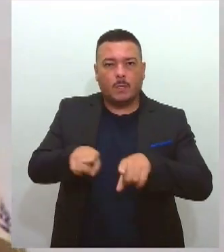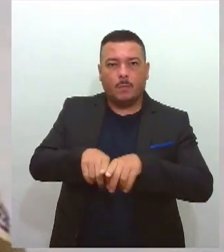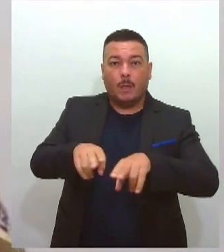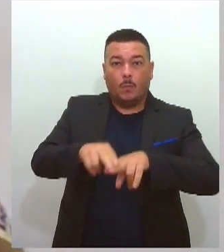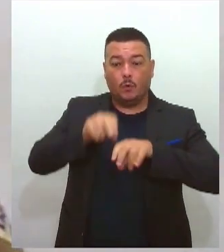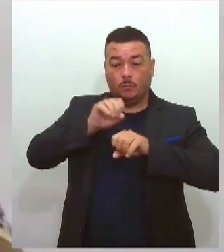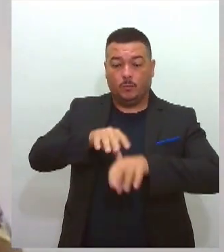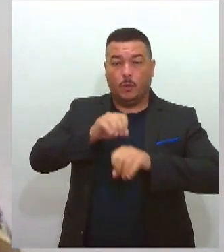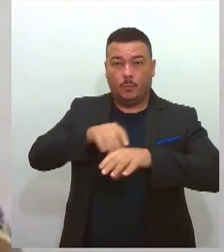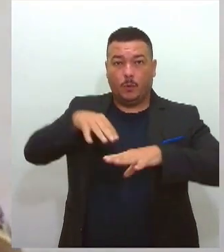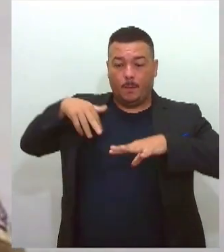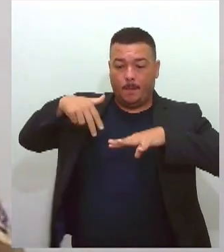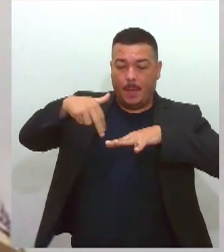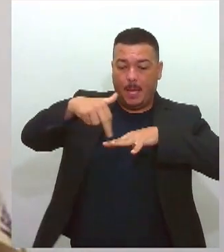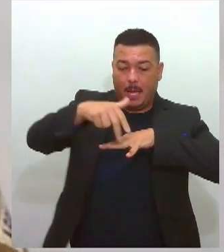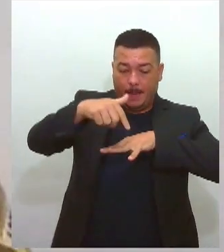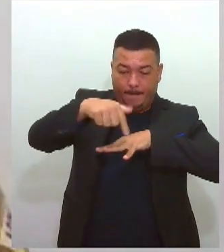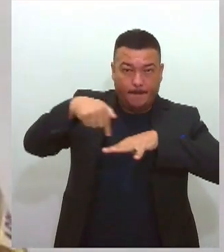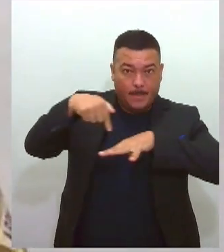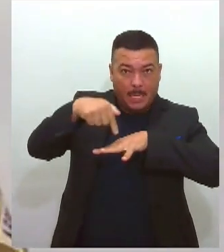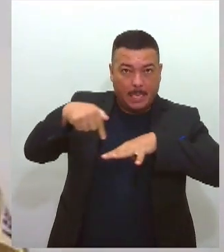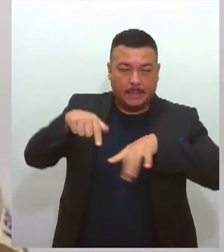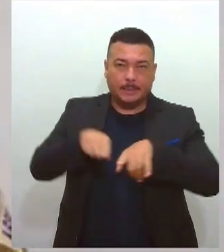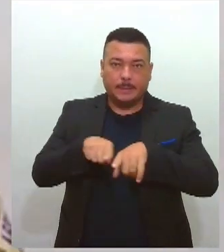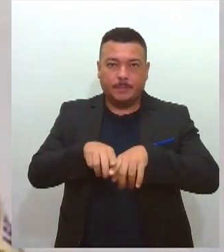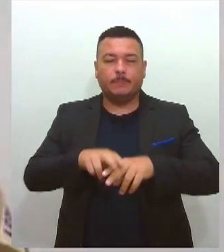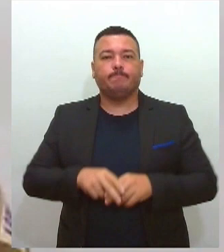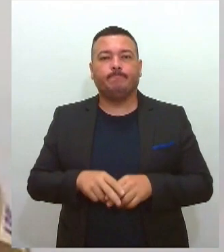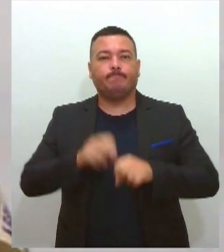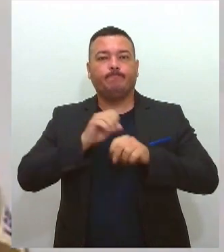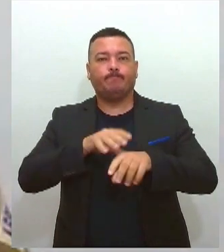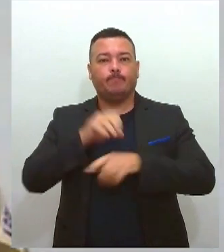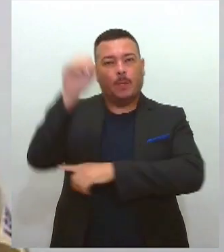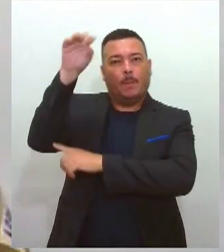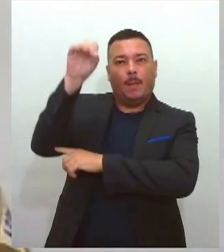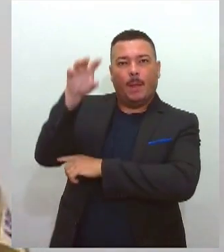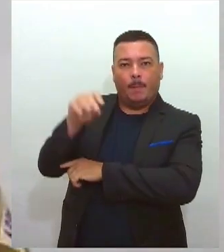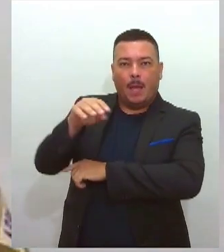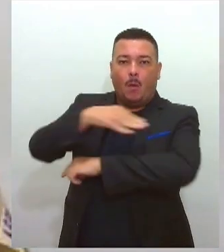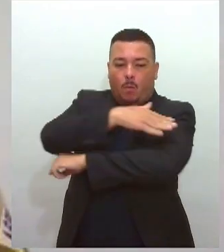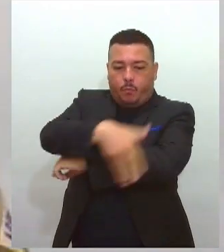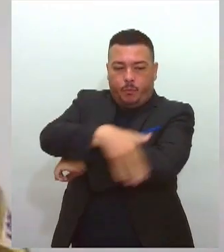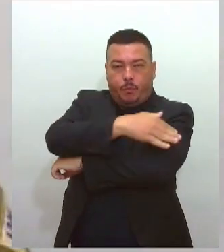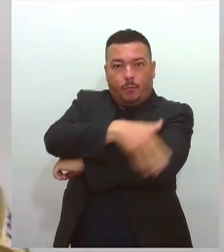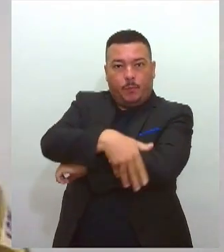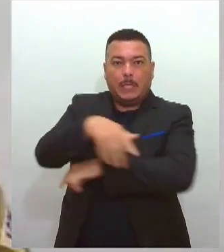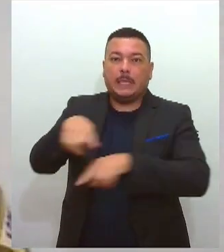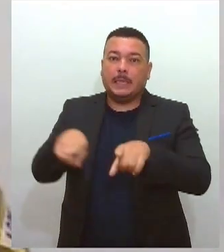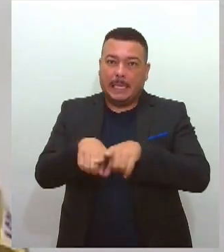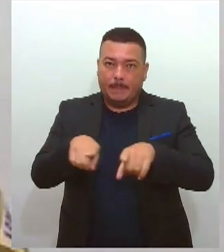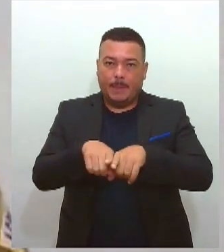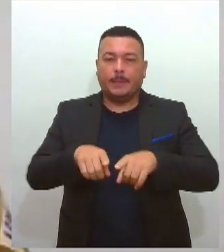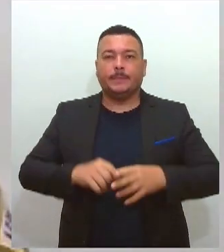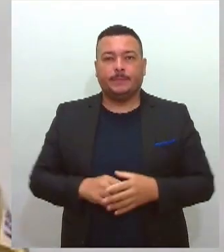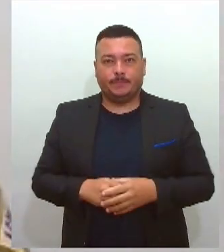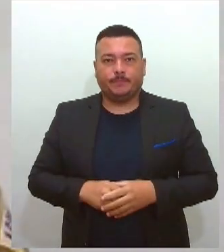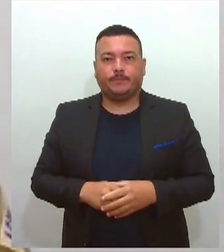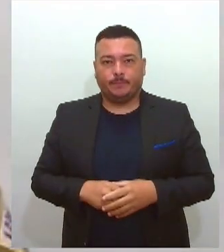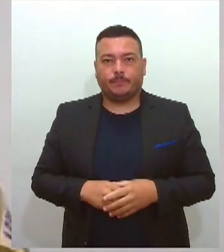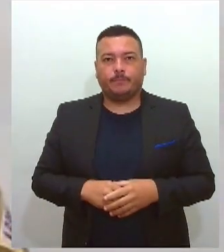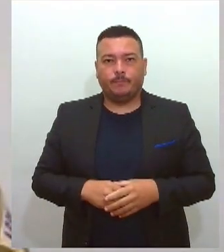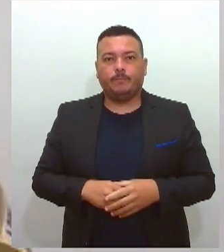pedestre, ações educativas em semáforos, em cruzamentos, e a gente também faz um trabalho em escolas,